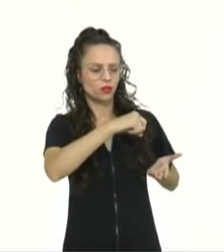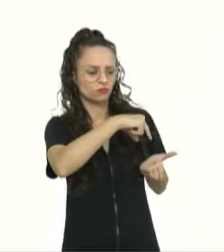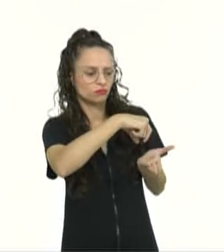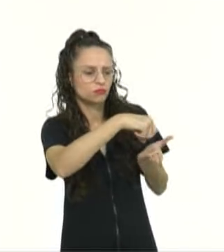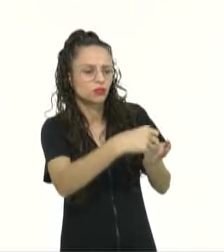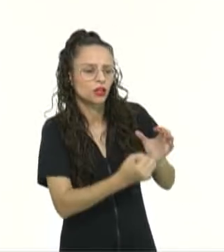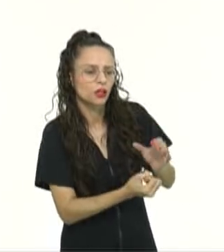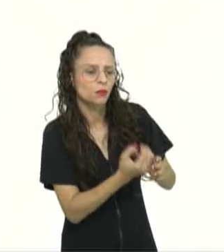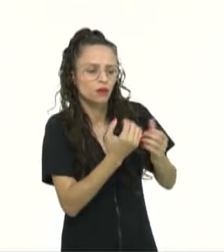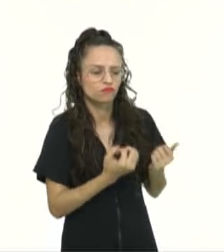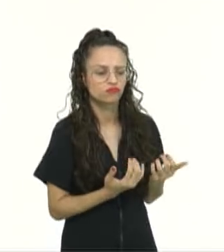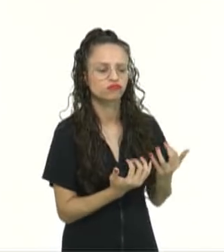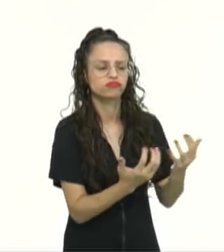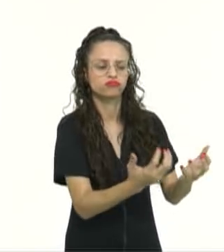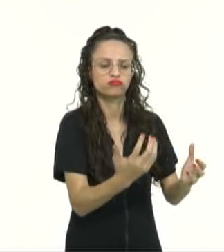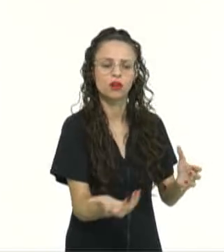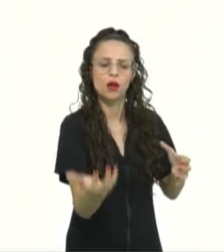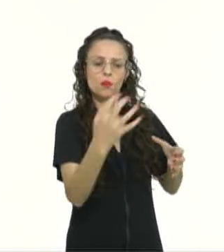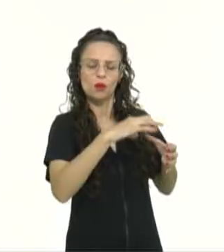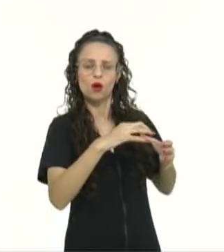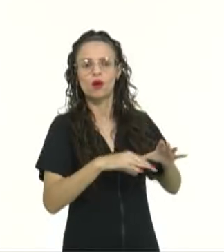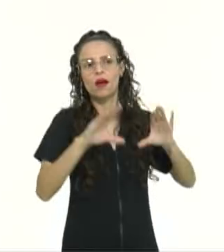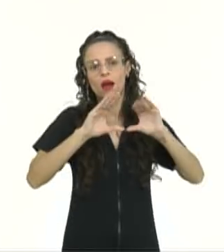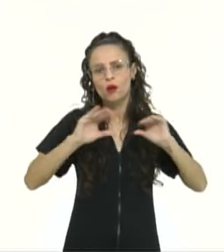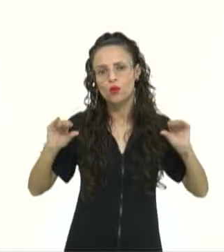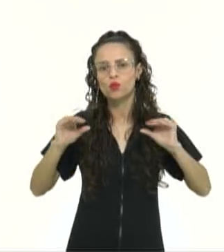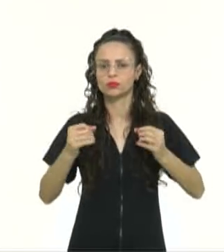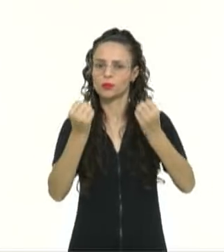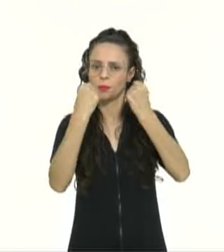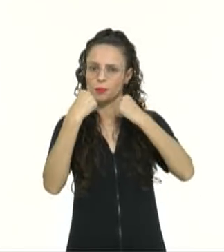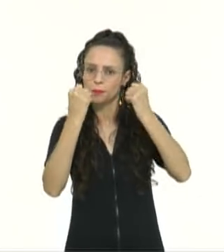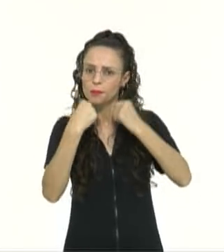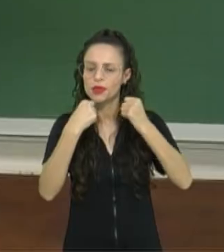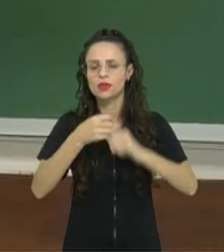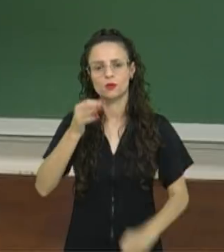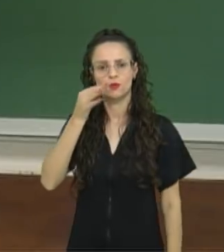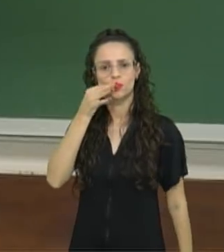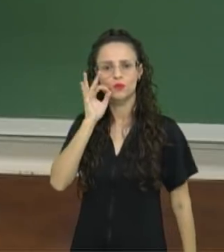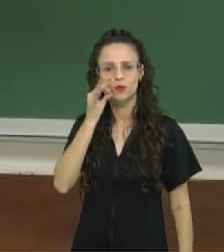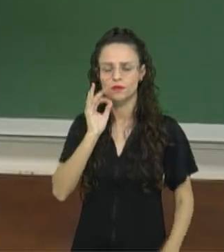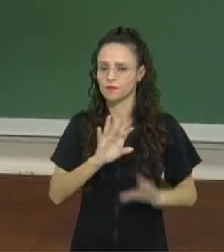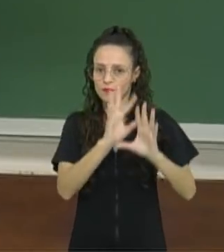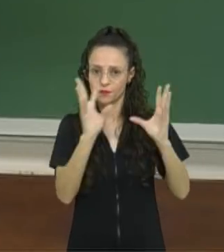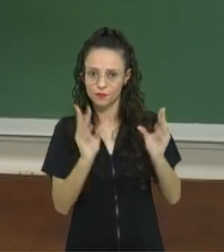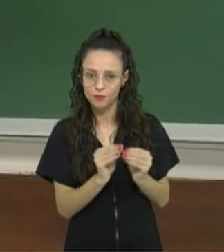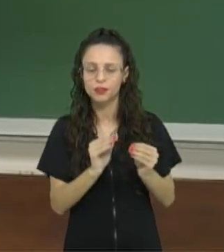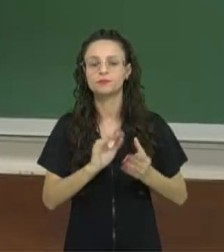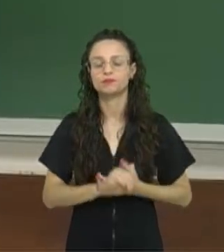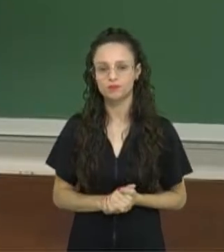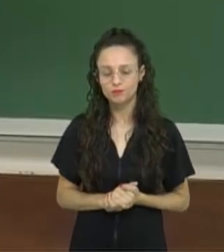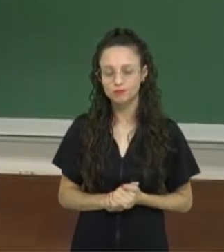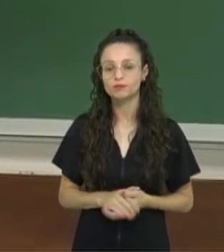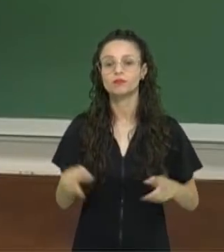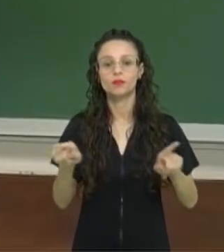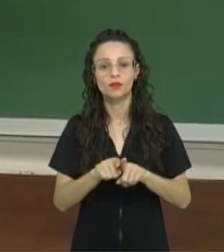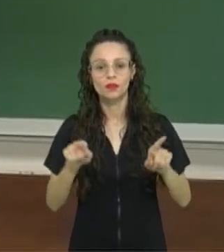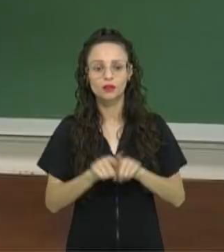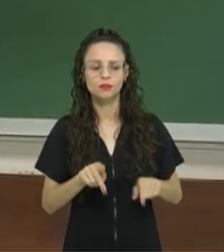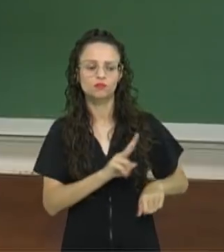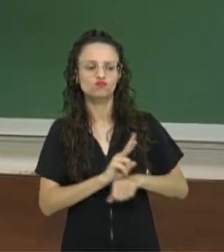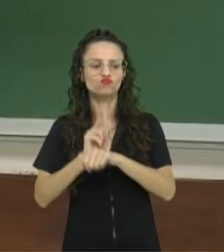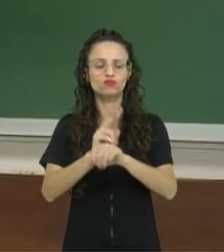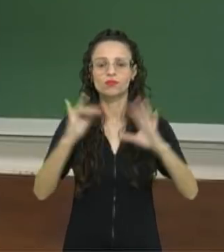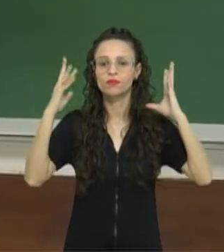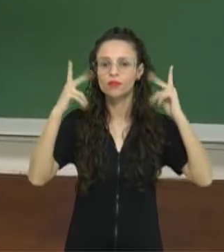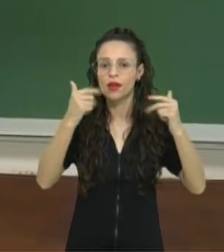aquilo que ele vai colher, né? Então, eu planto algodão, planto milho, planto café, enfim. A pecuária, que é quando